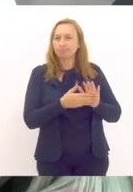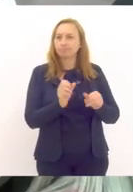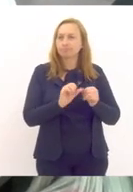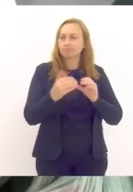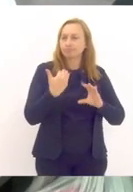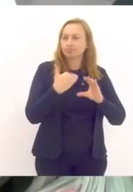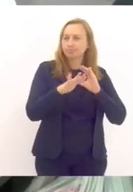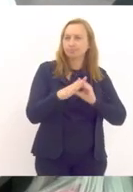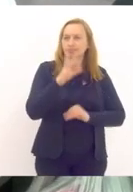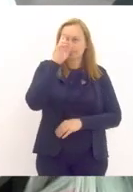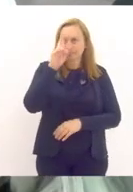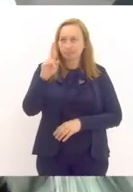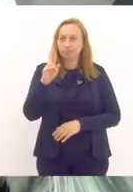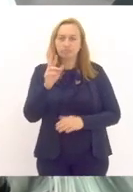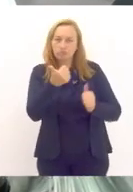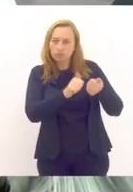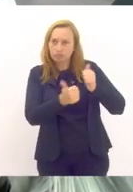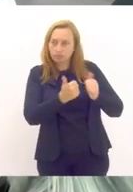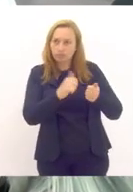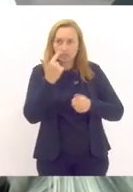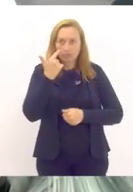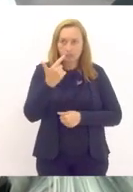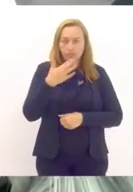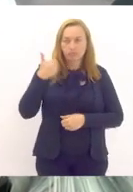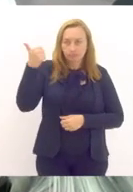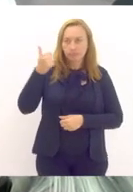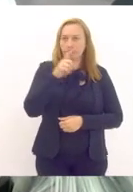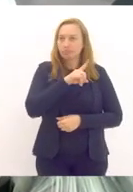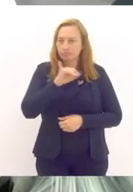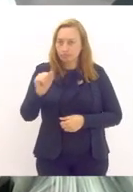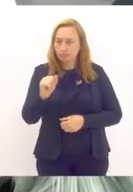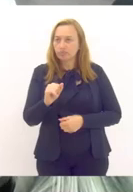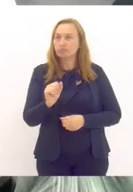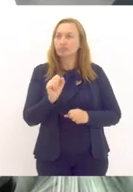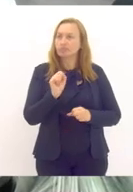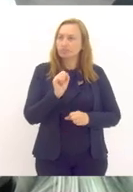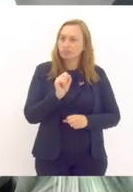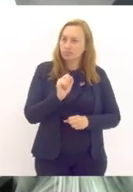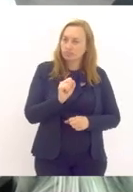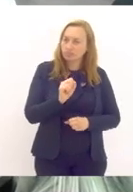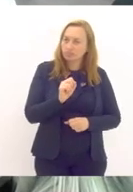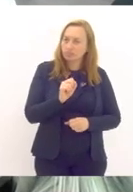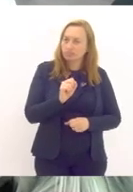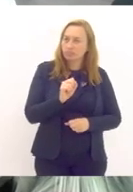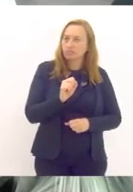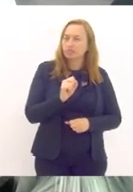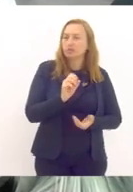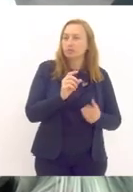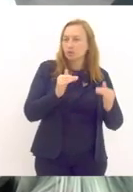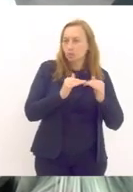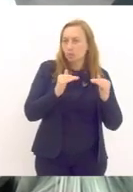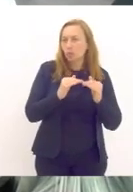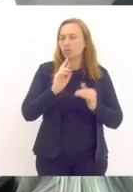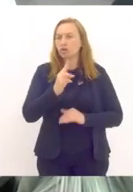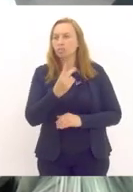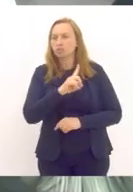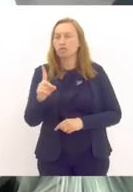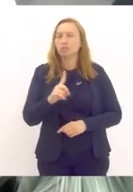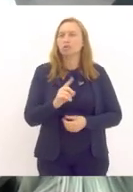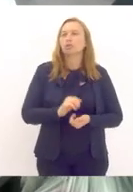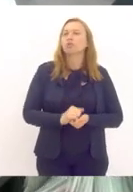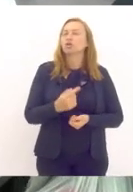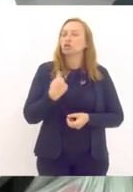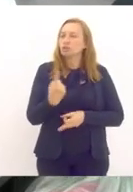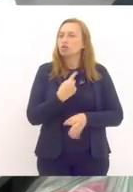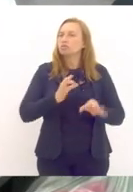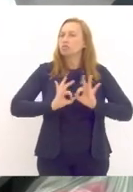para o senhor, aí o senhor valida, veja com os membros da comissão se ela está adequada ou não, mas eu não vejo maiores problemas. Porque a gente